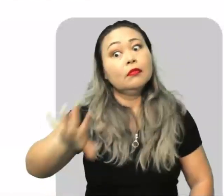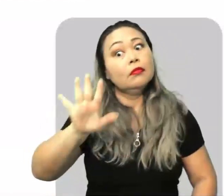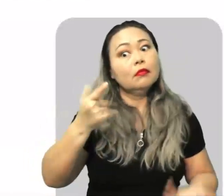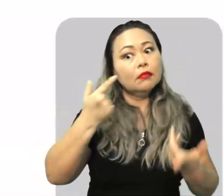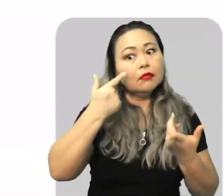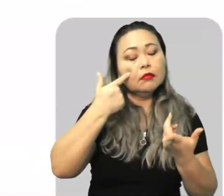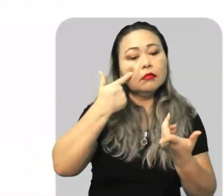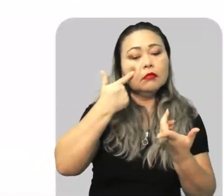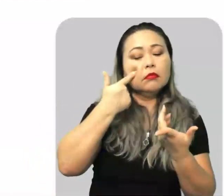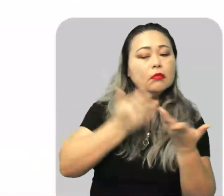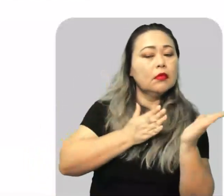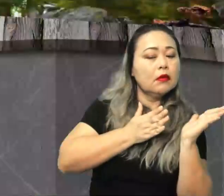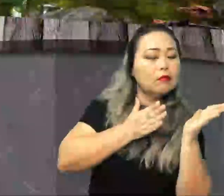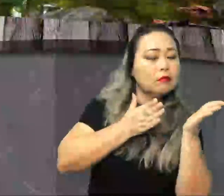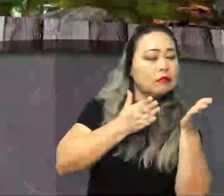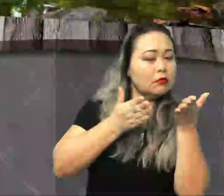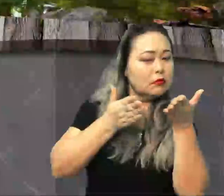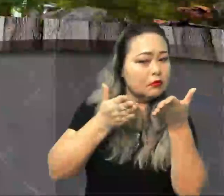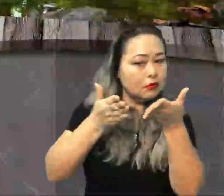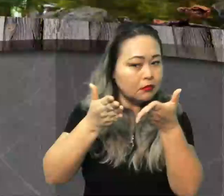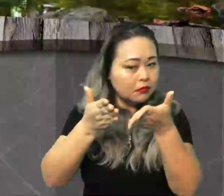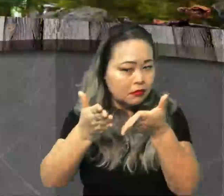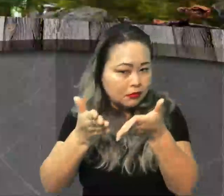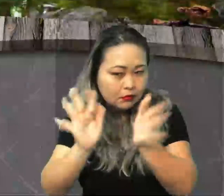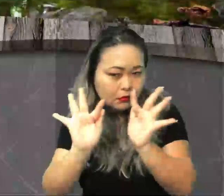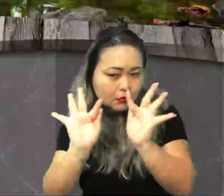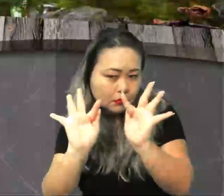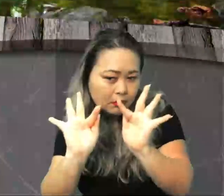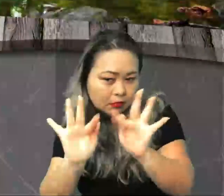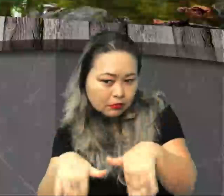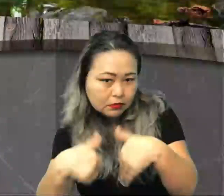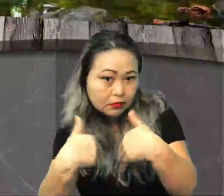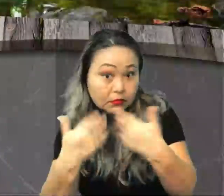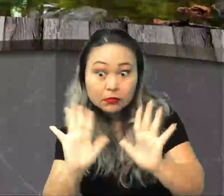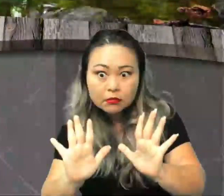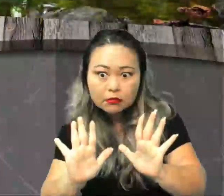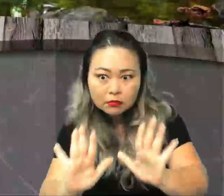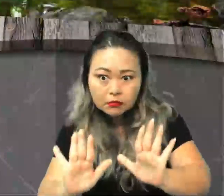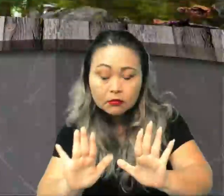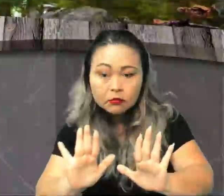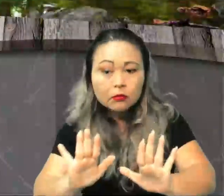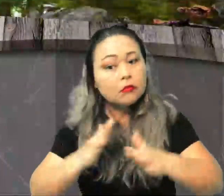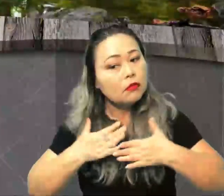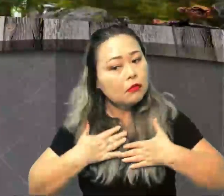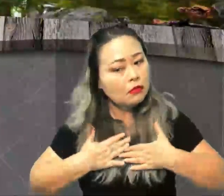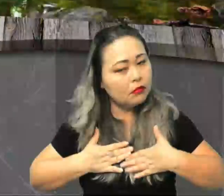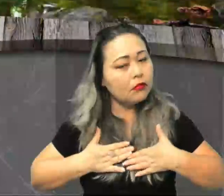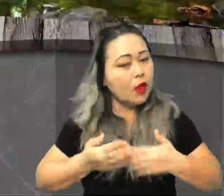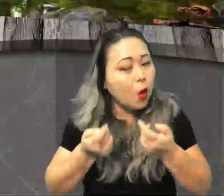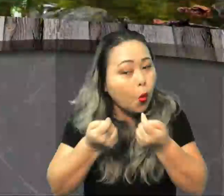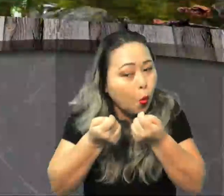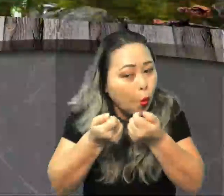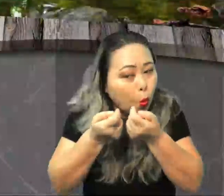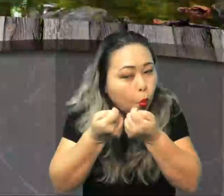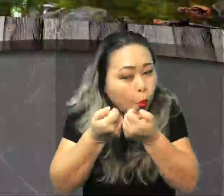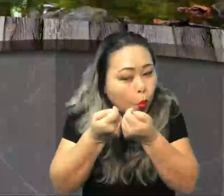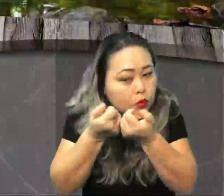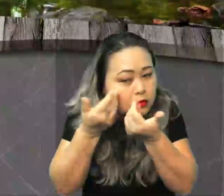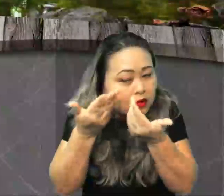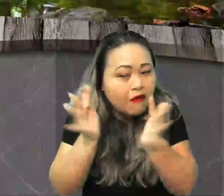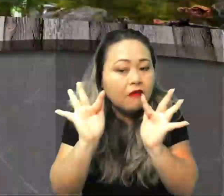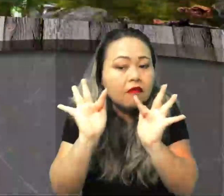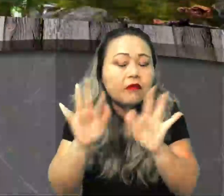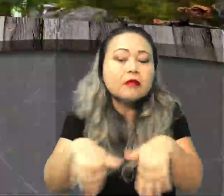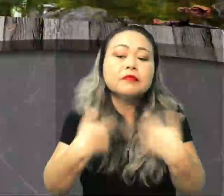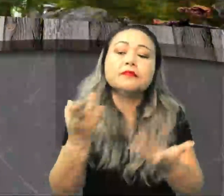galera, caminhando, estamos para a finalização, calma, quase, né, chegando lá na reta